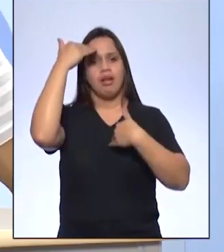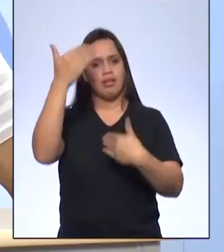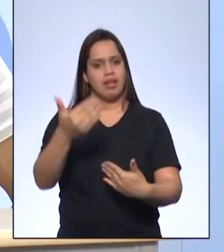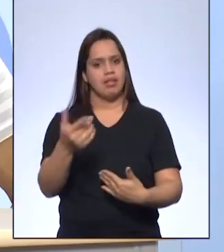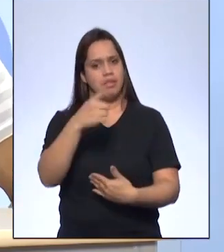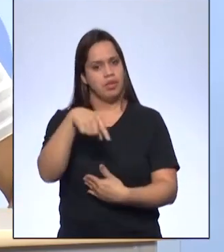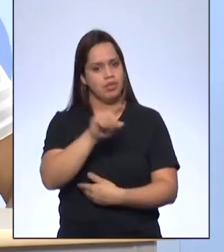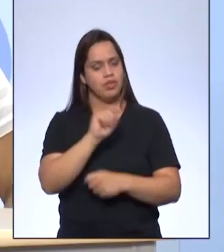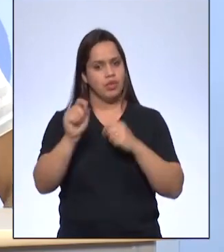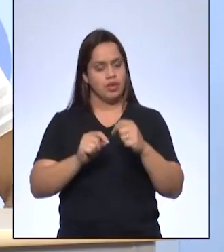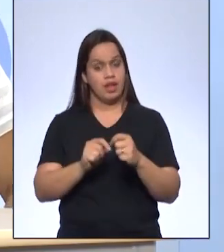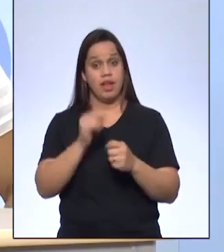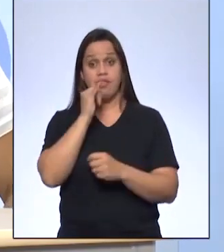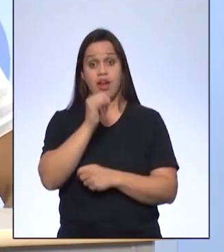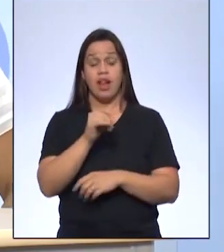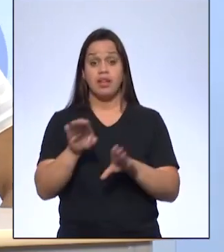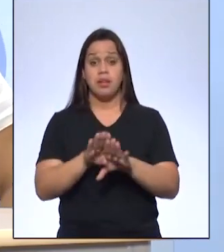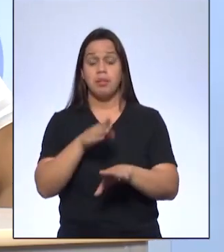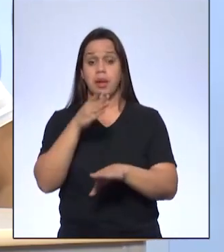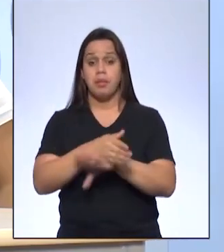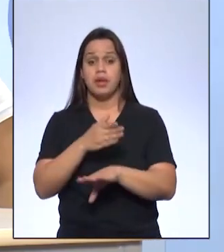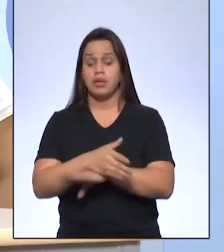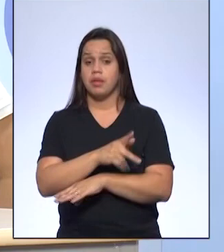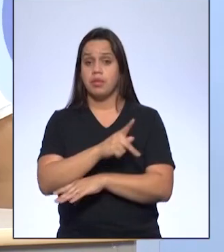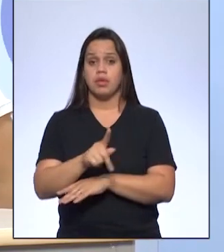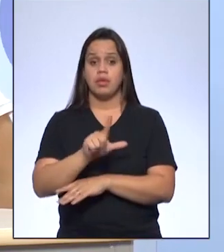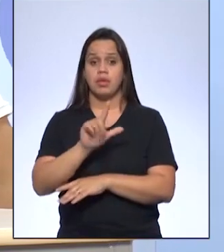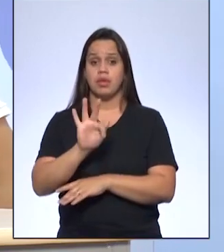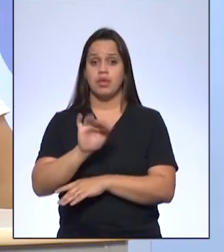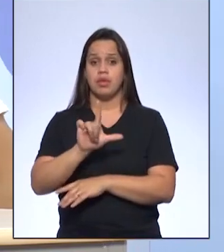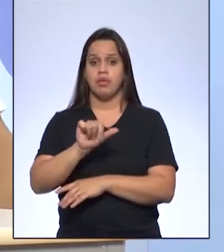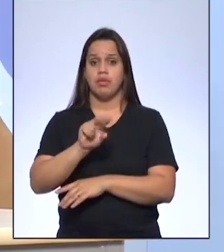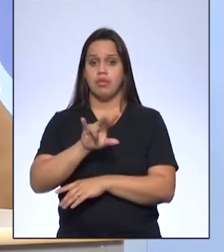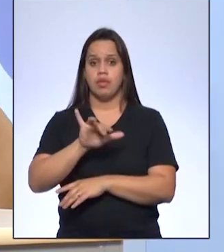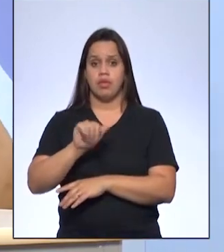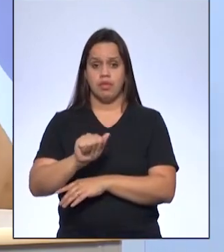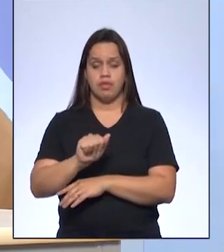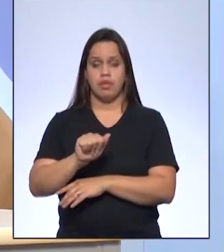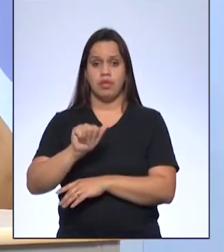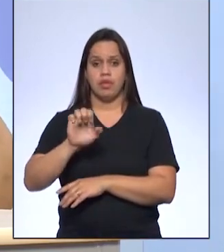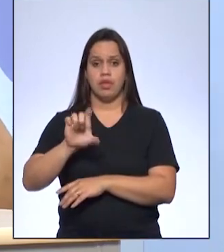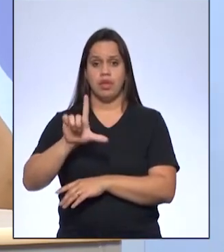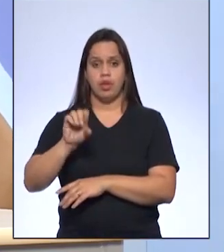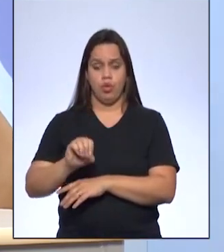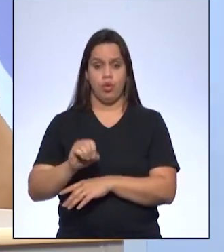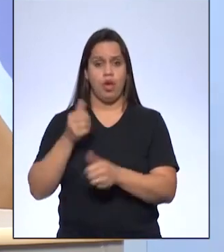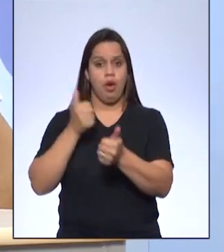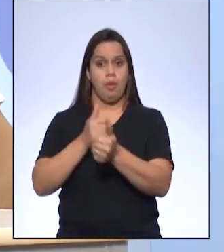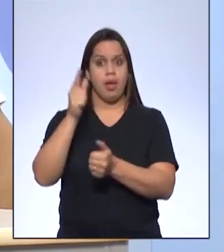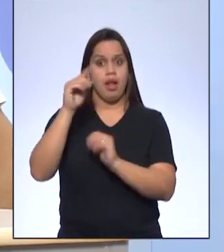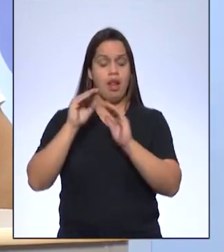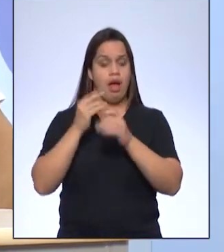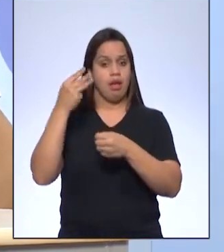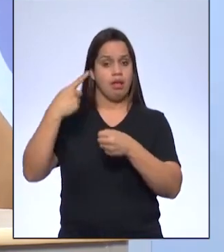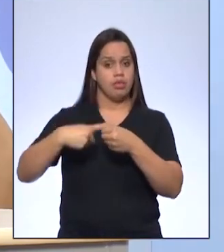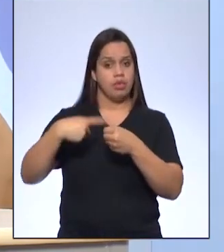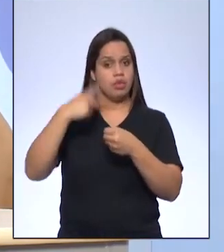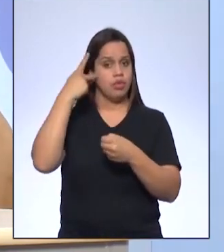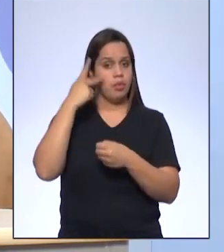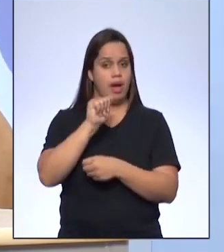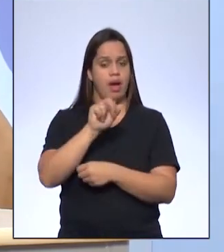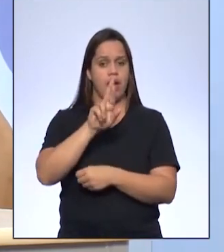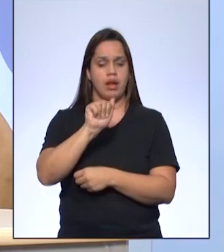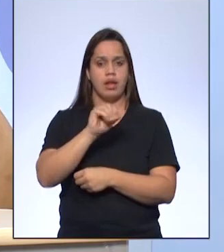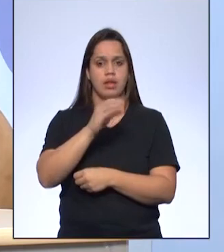registrar aqui a participação da professora Flávia Elô, que nos acompanha lá de Araçatuba. Ok?